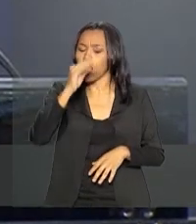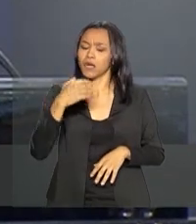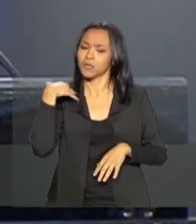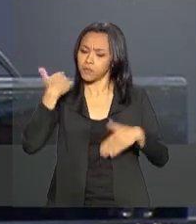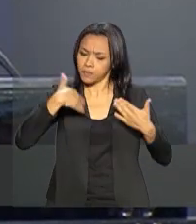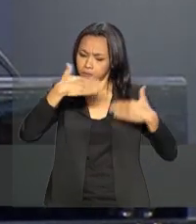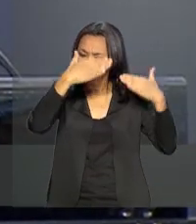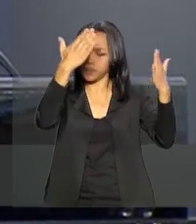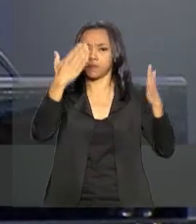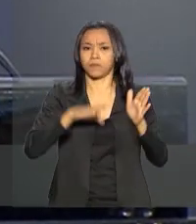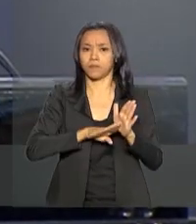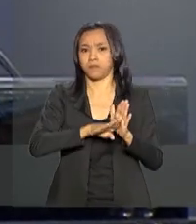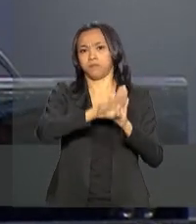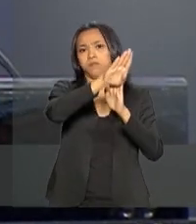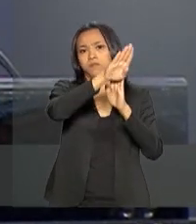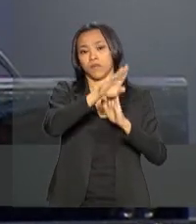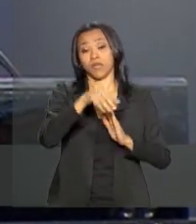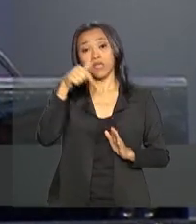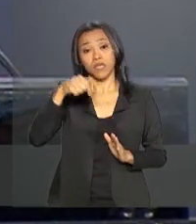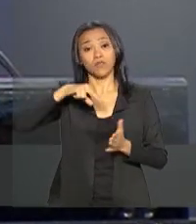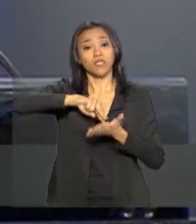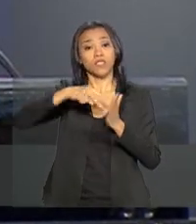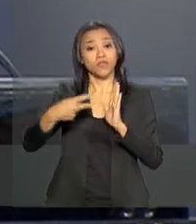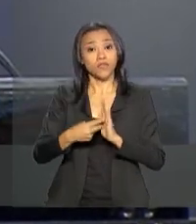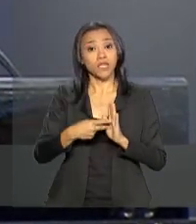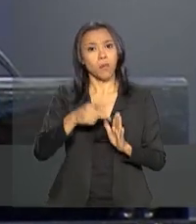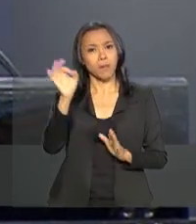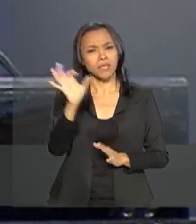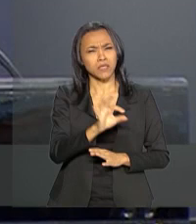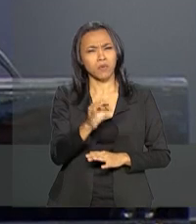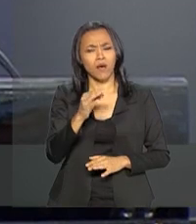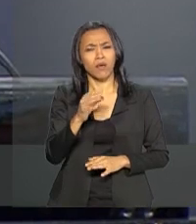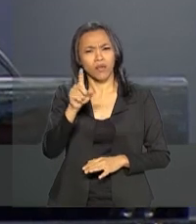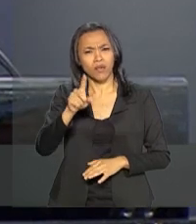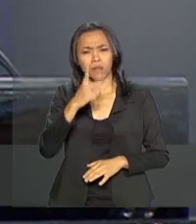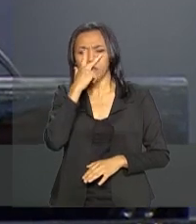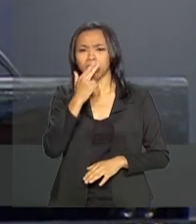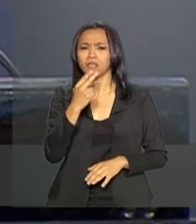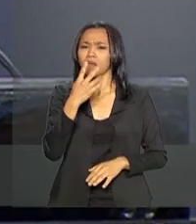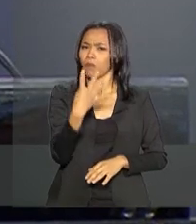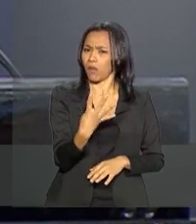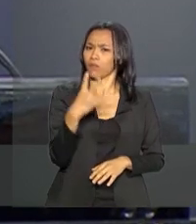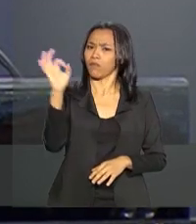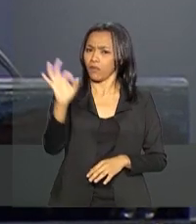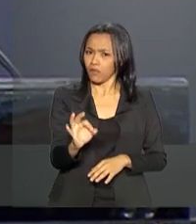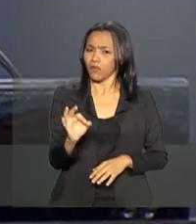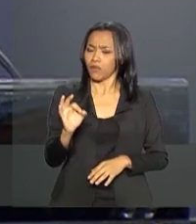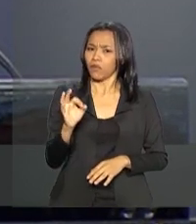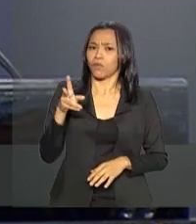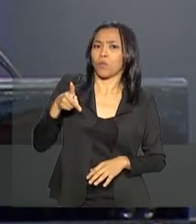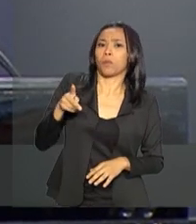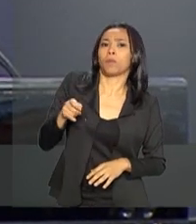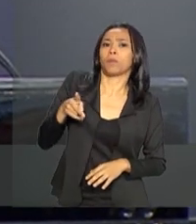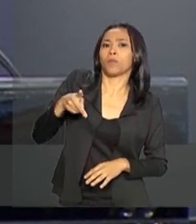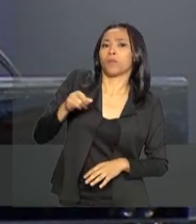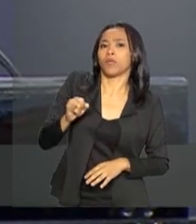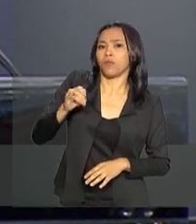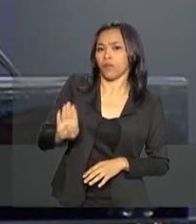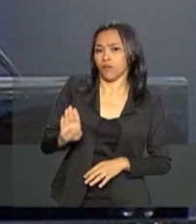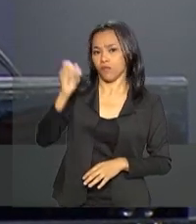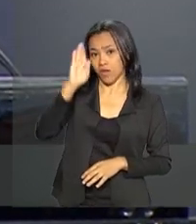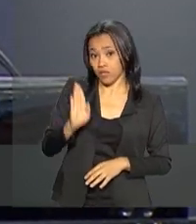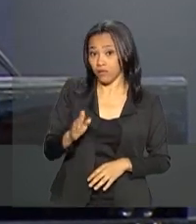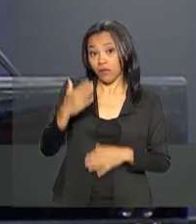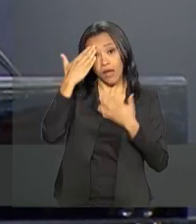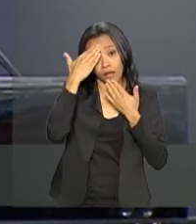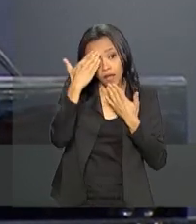e representa um grande percentual, se não me engano, 4% do PIB brasileiro, não é isso? E graças aos senhores.